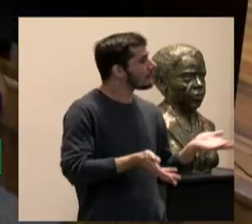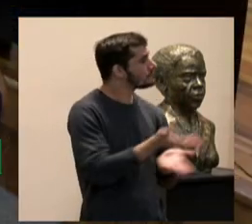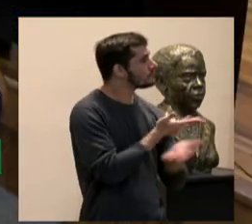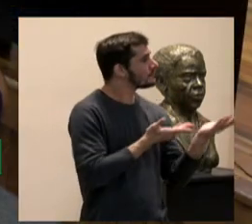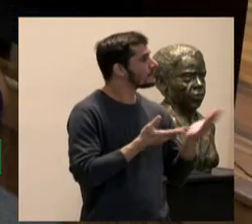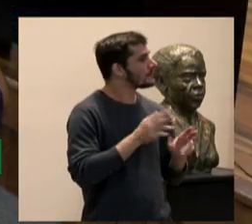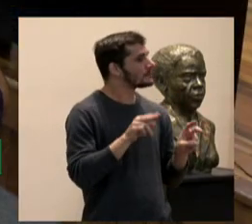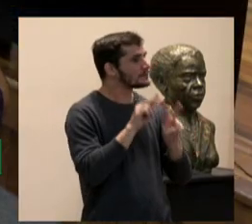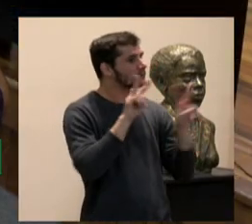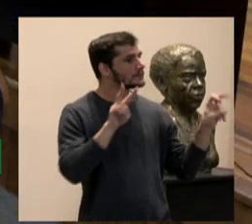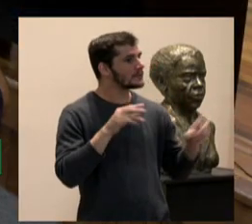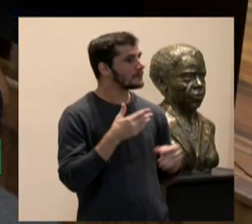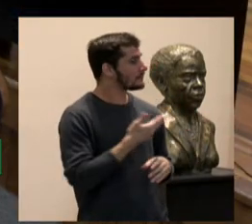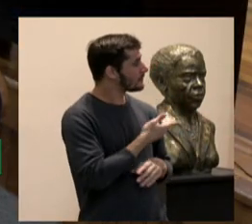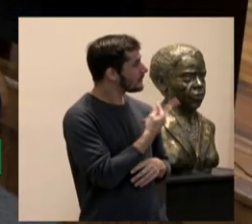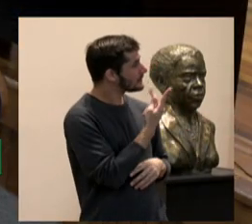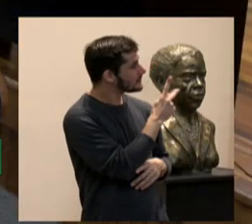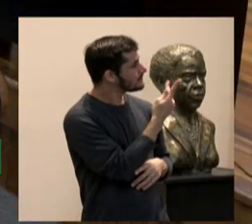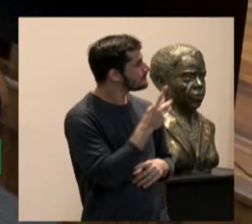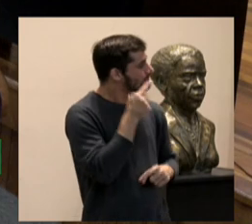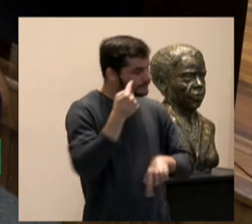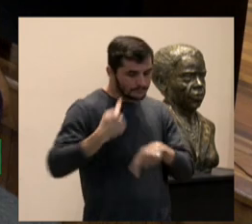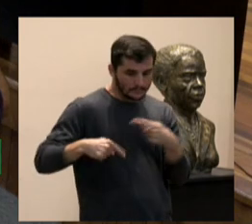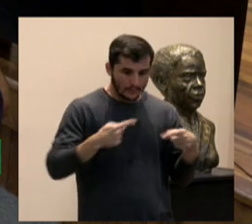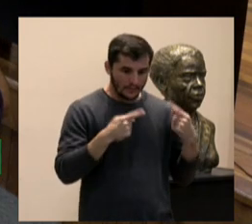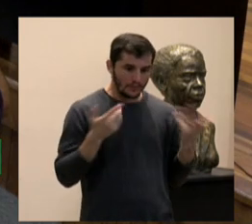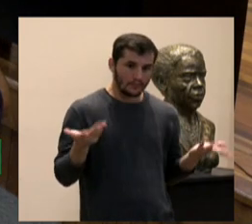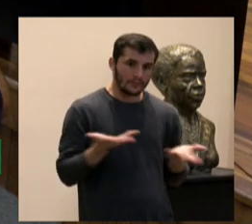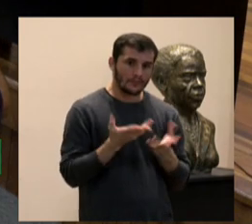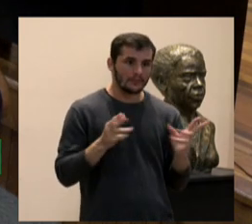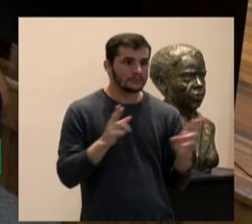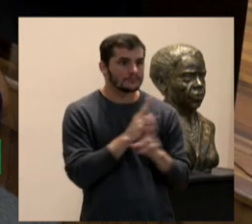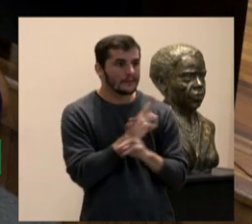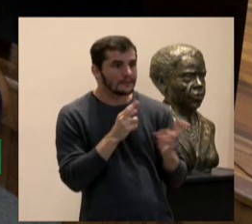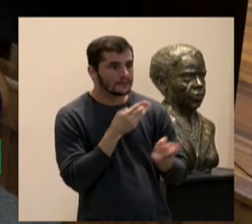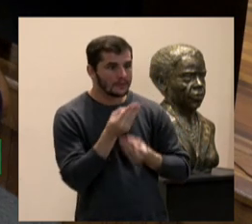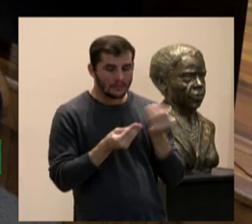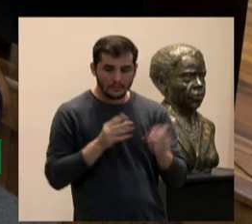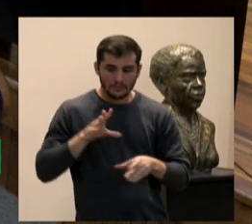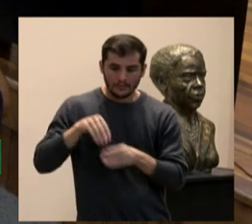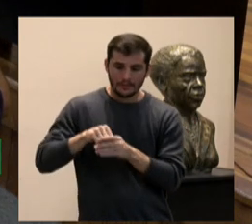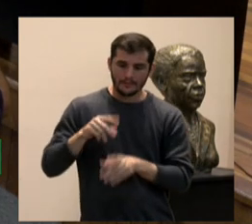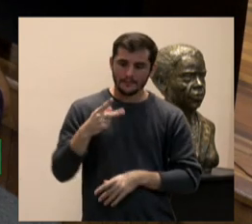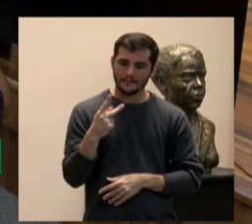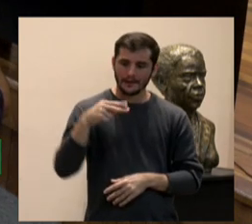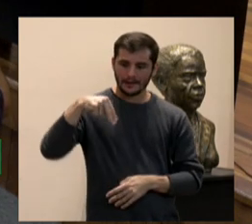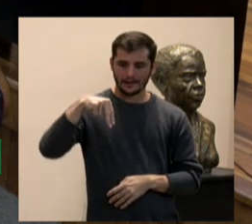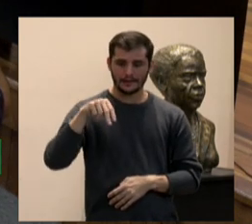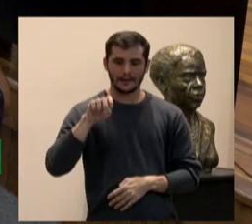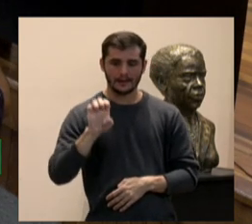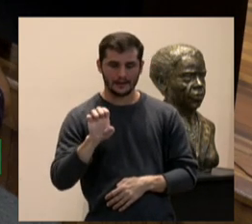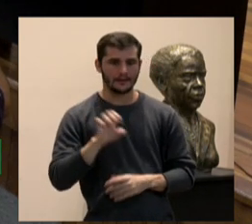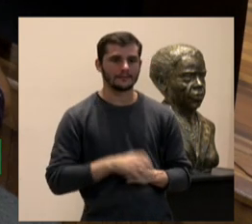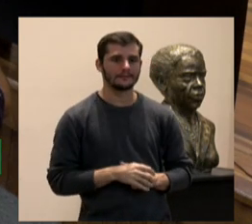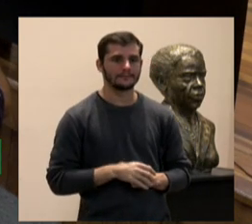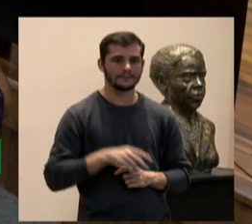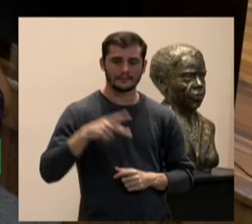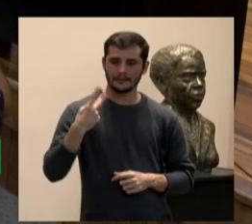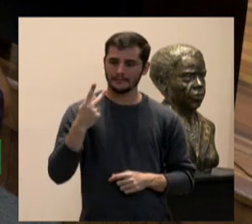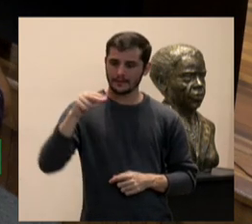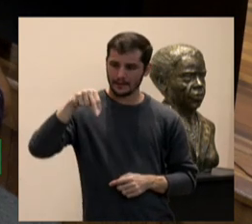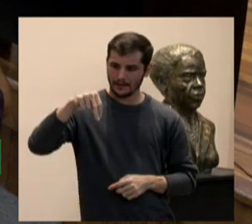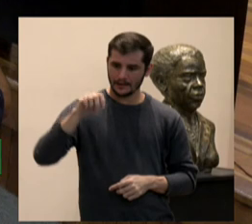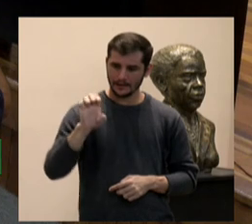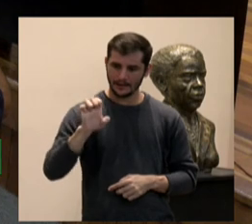tema que vocês irão discutir relacionado ao PNE. Então, a gente tem, né, como foi aqui